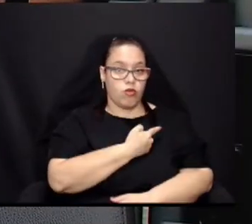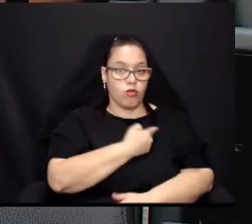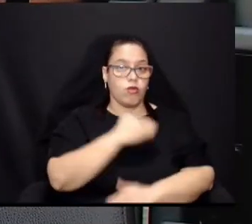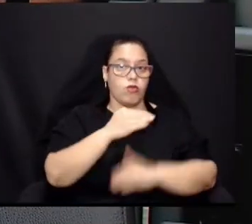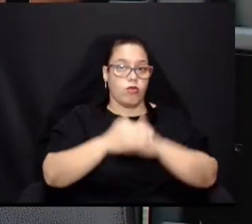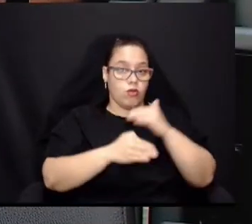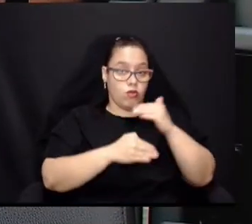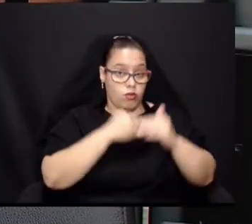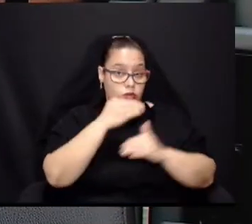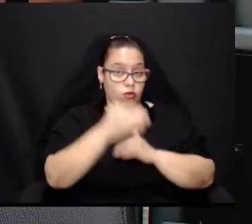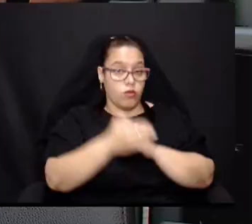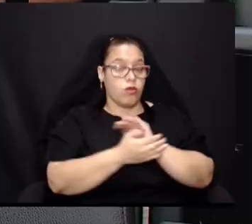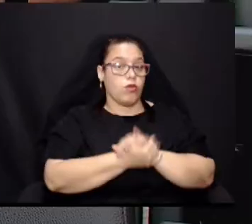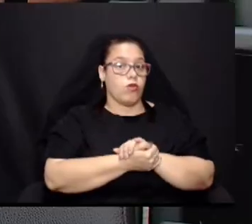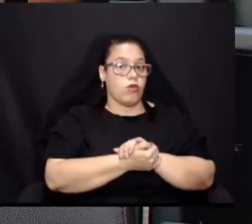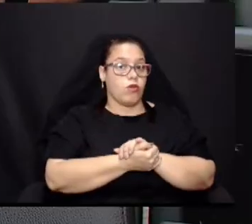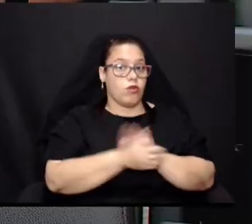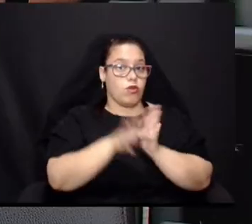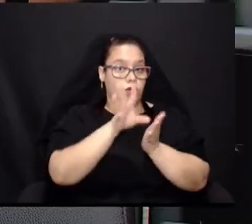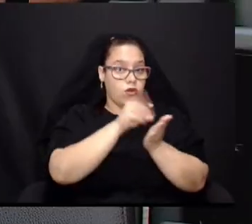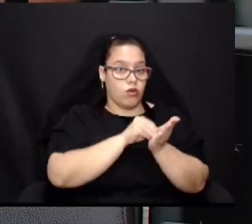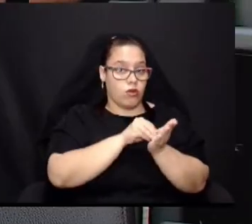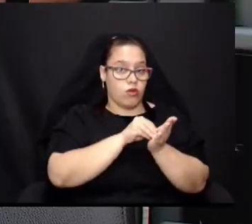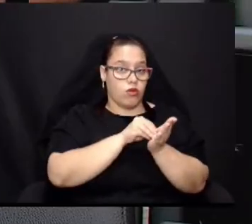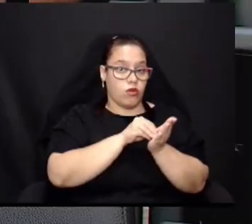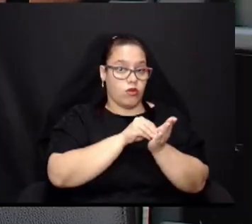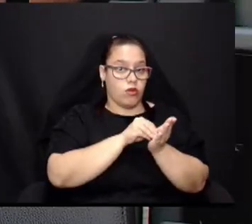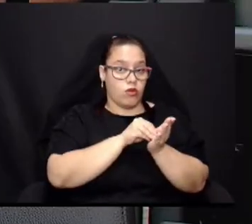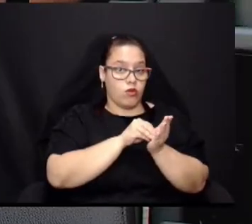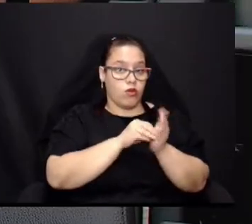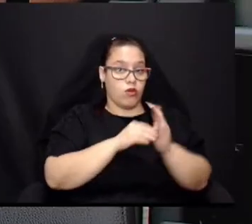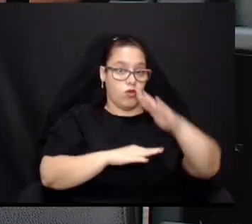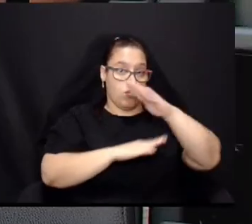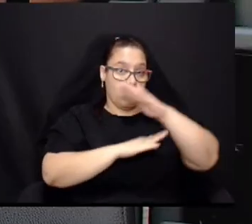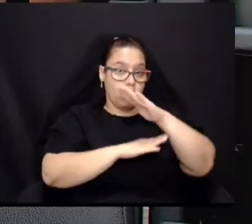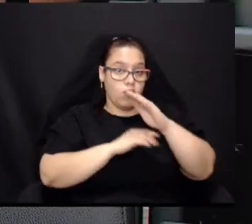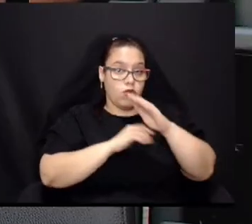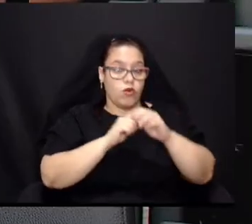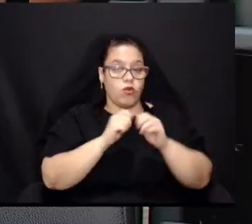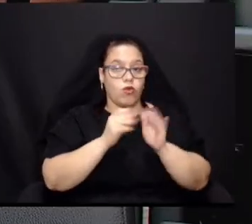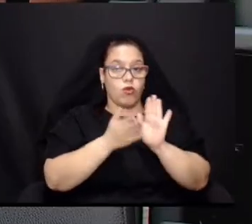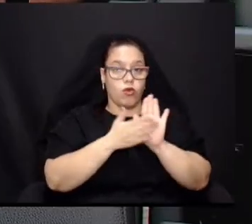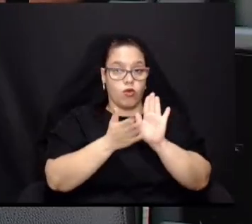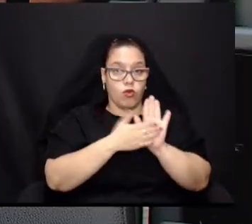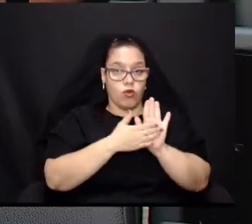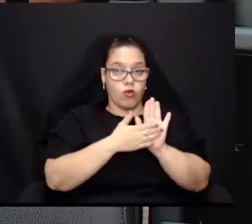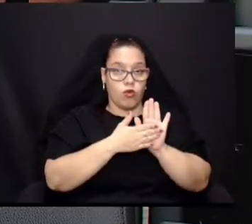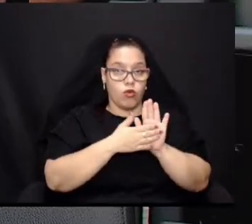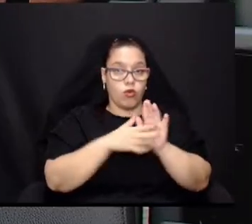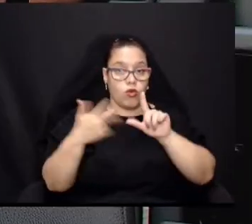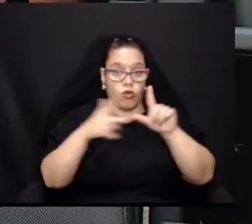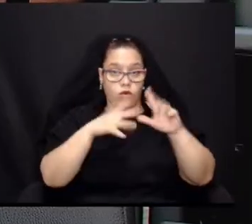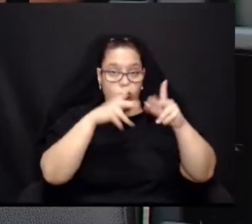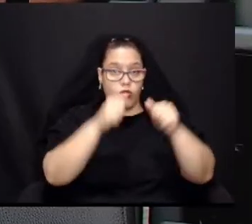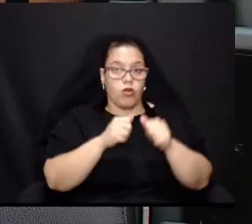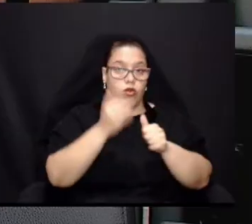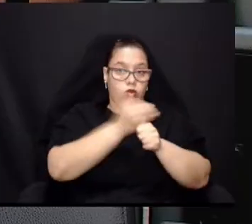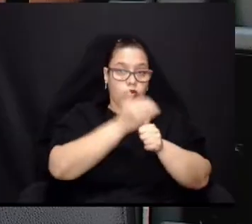é a padronização visual da casa, que é a parte de sinalização do legislativo todo, gabinete,